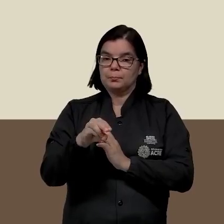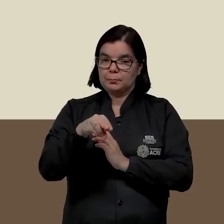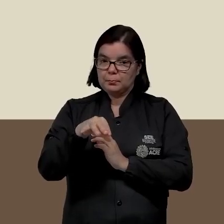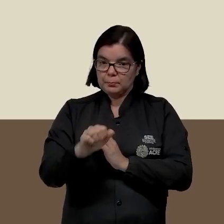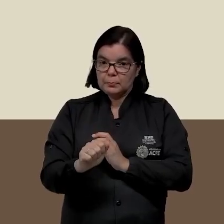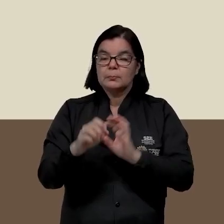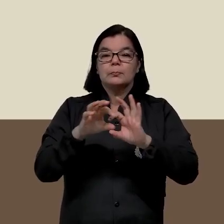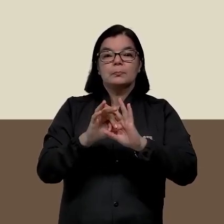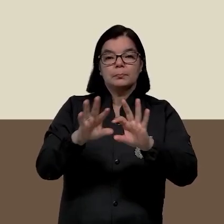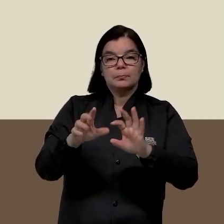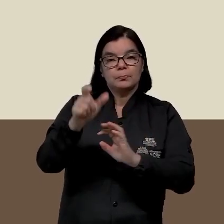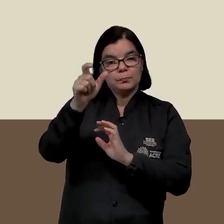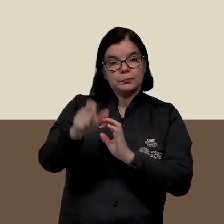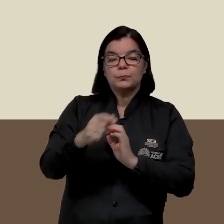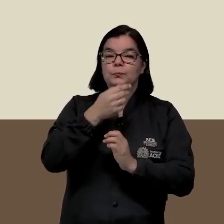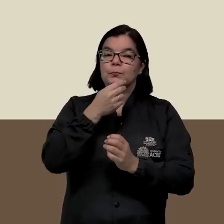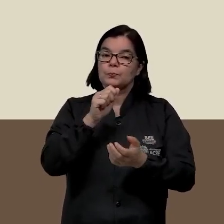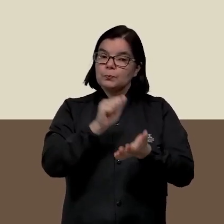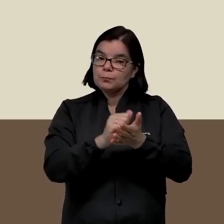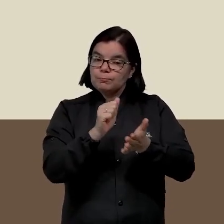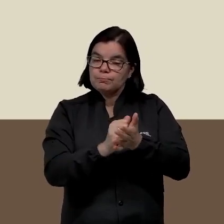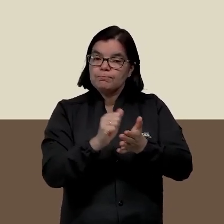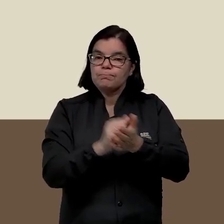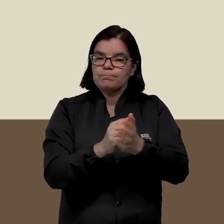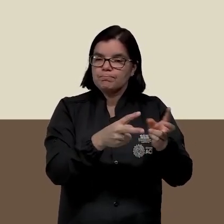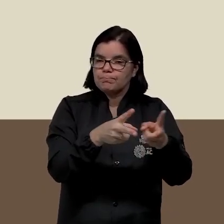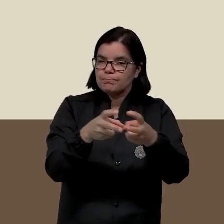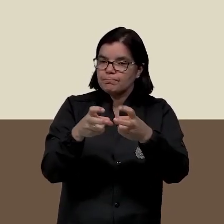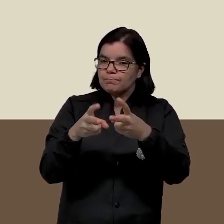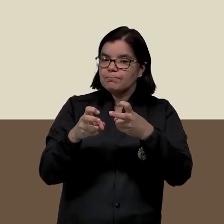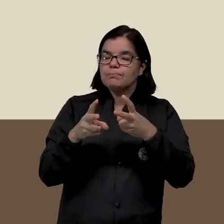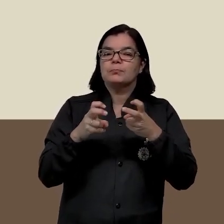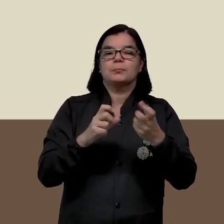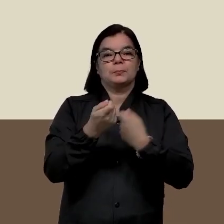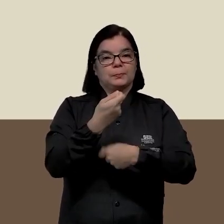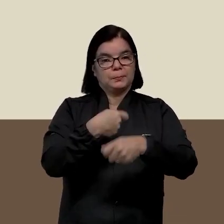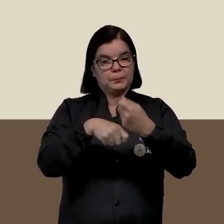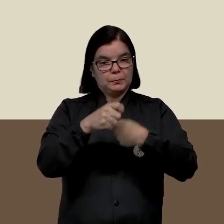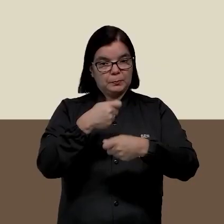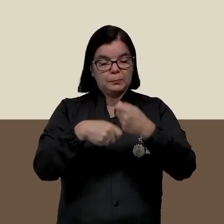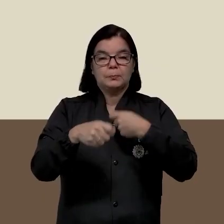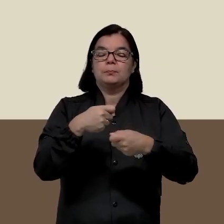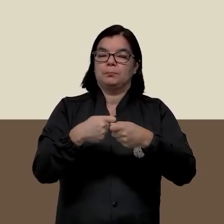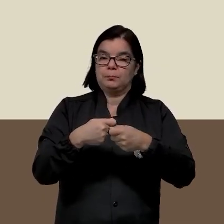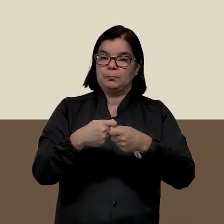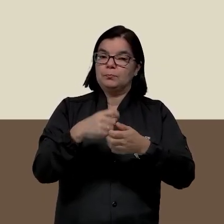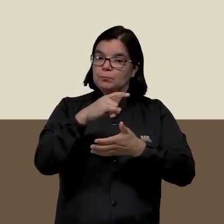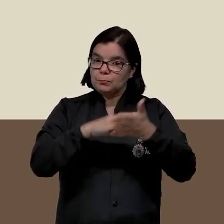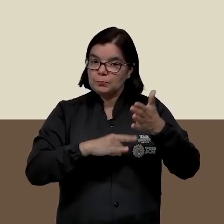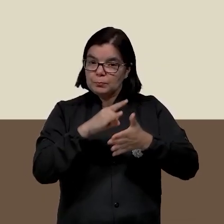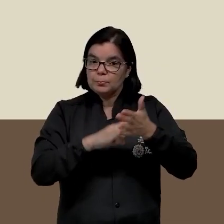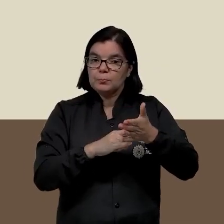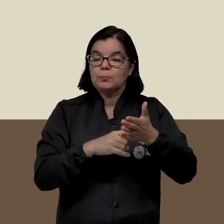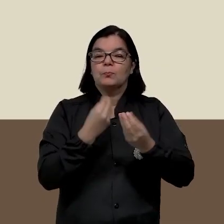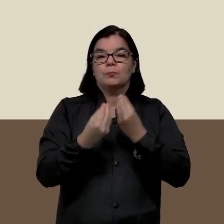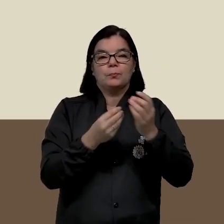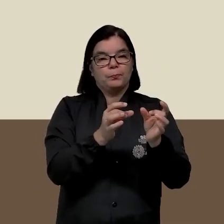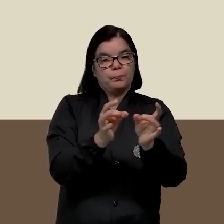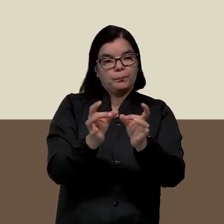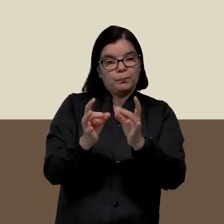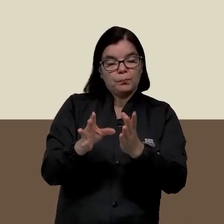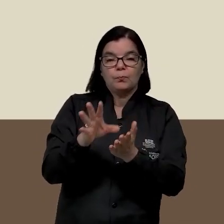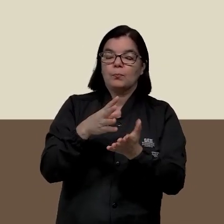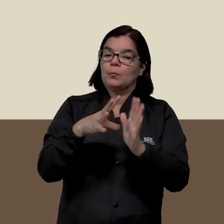patrimoniais permitem ao autor explorar economicamente a sua obra, como